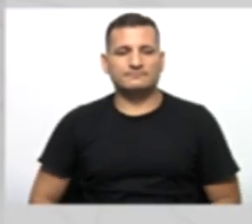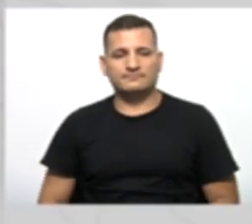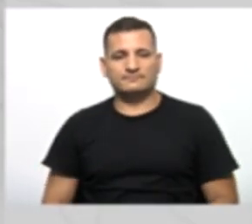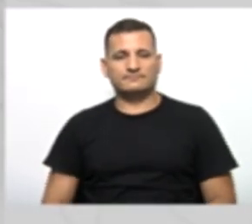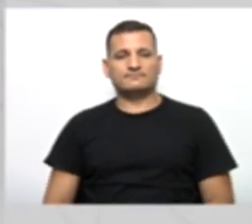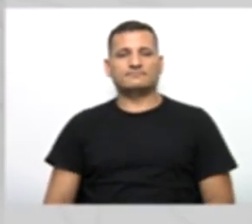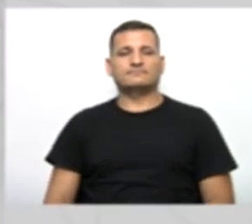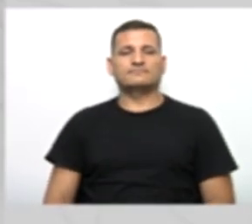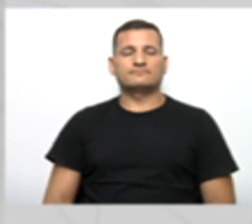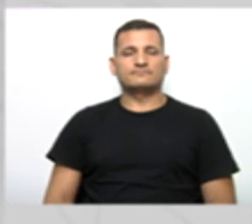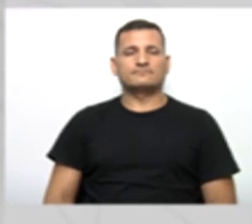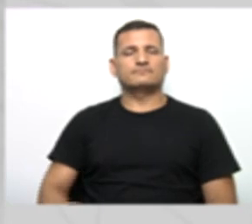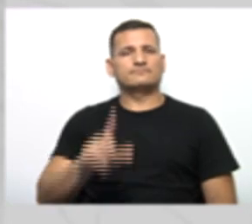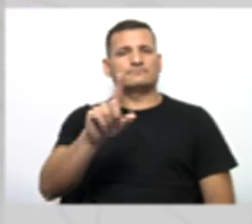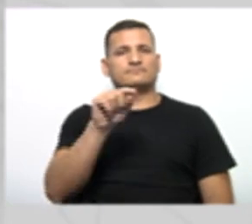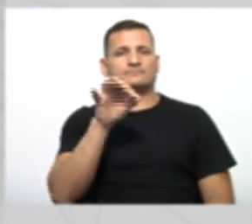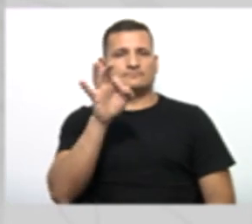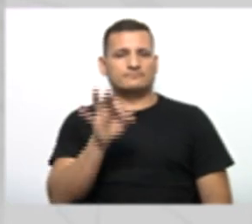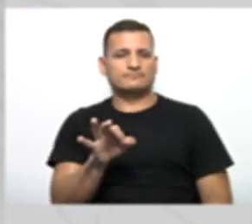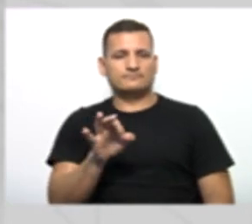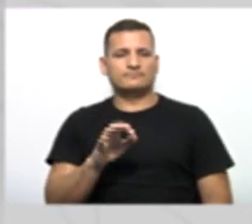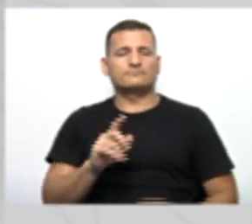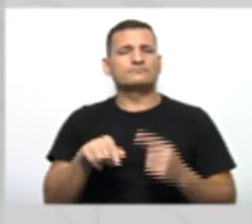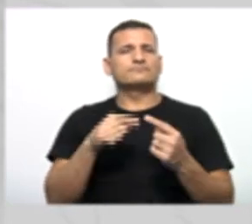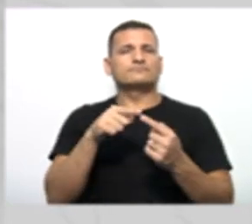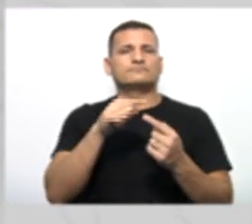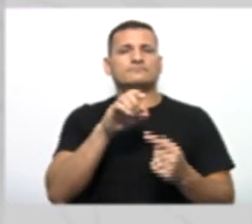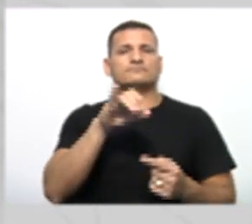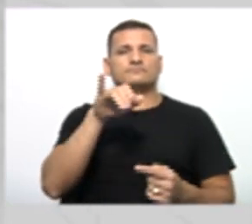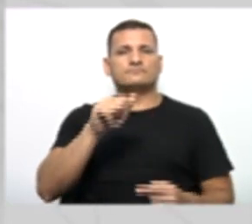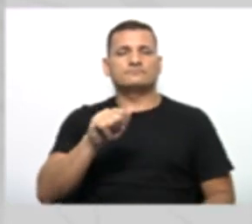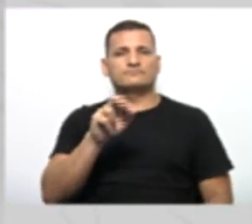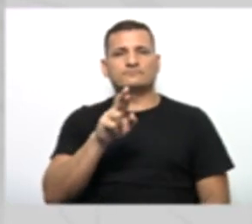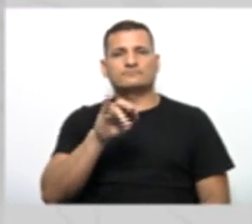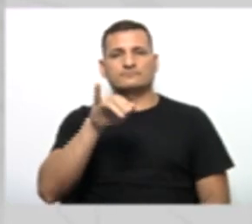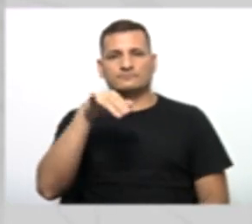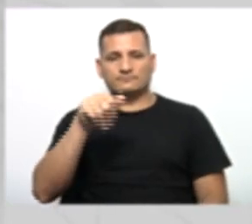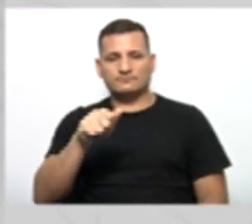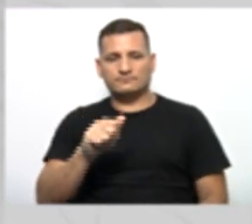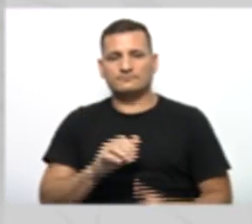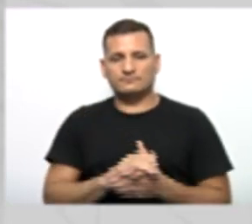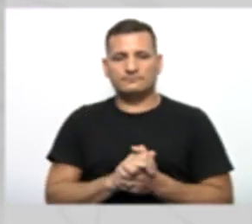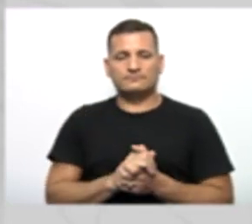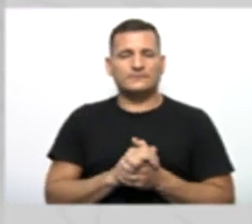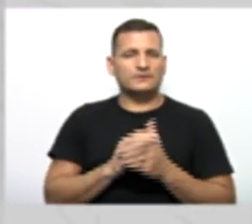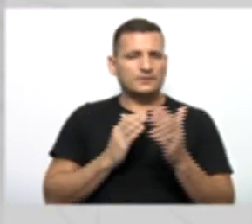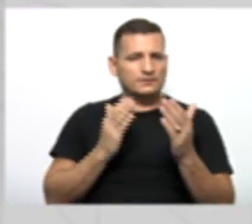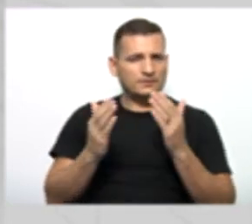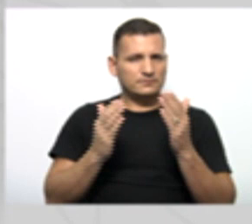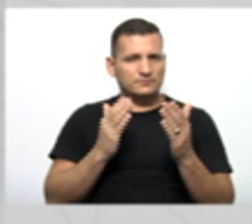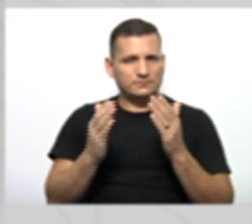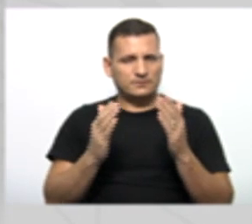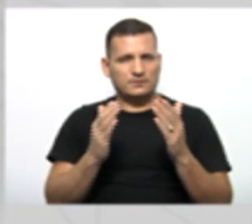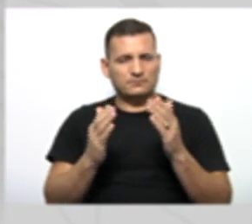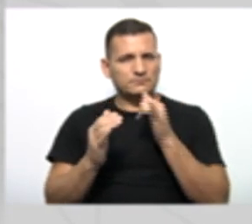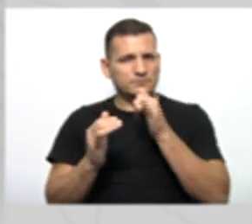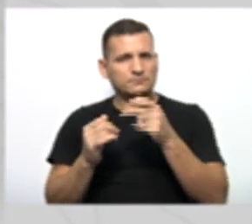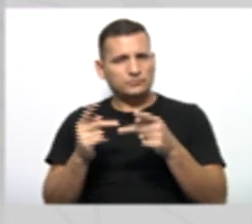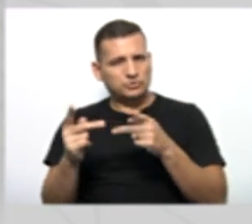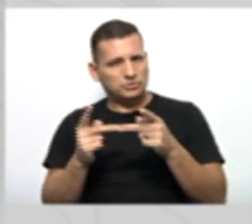Marca a alternativa correta. Qual é o objetivo do EIA-RIMA? Analisar a viabilidade econômica de um